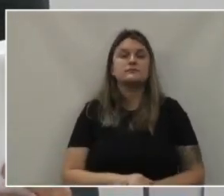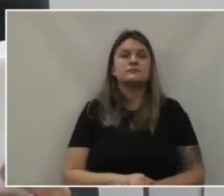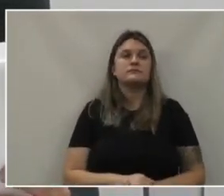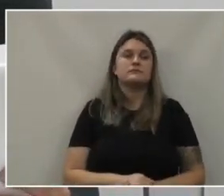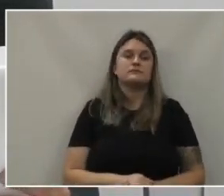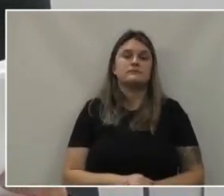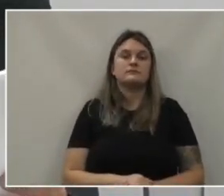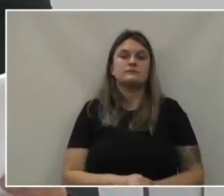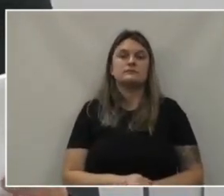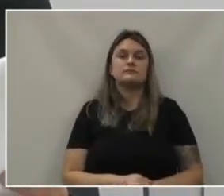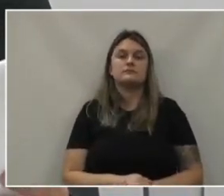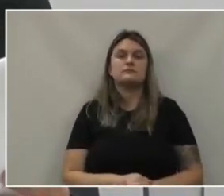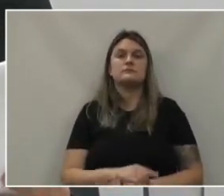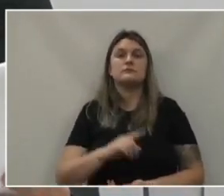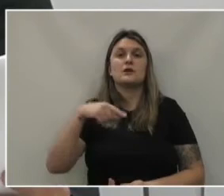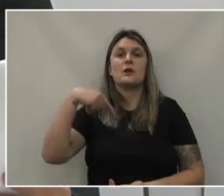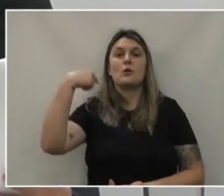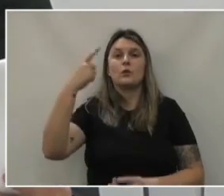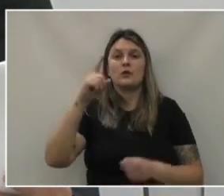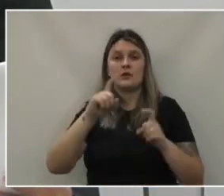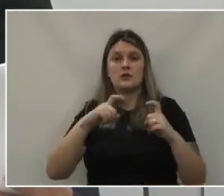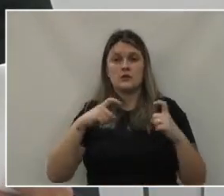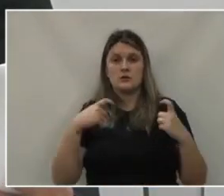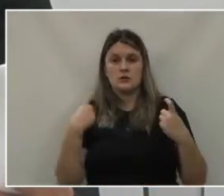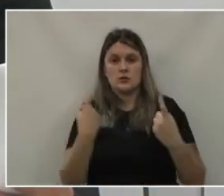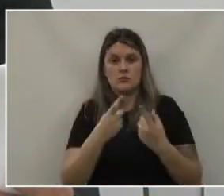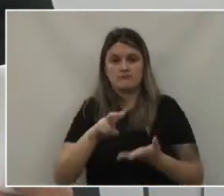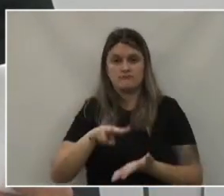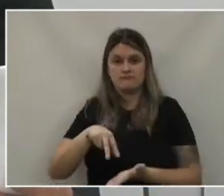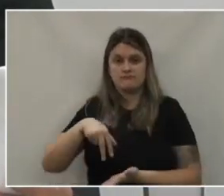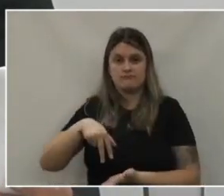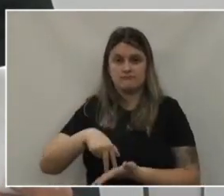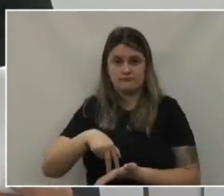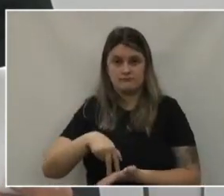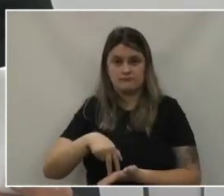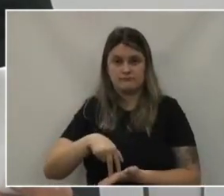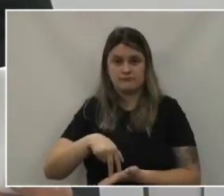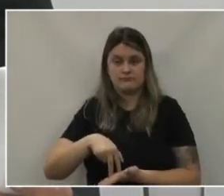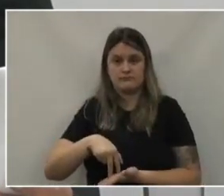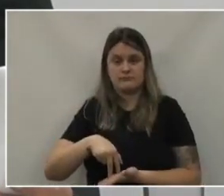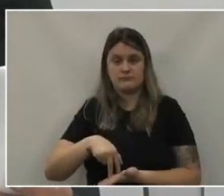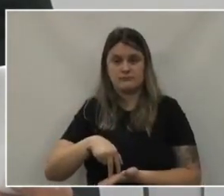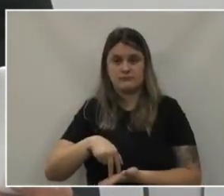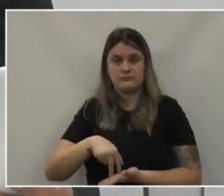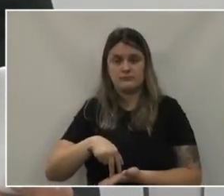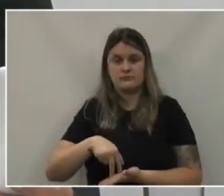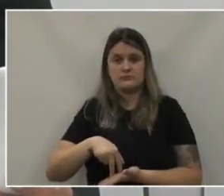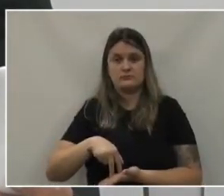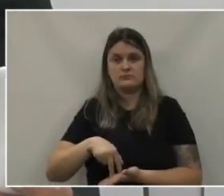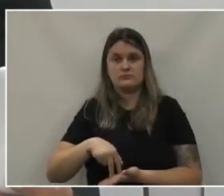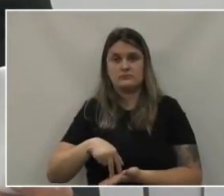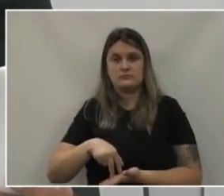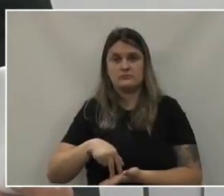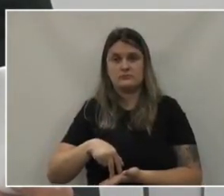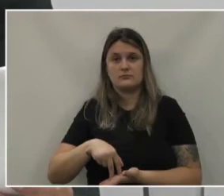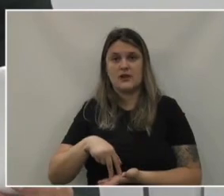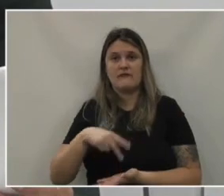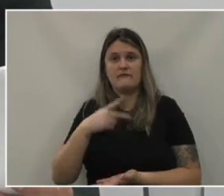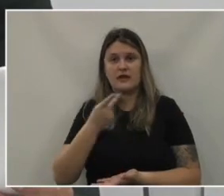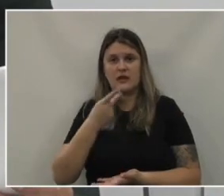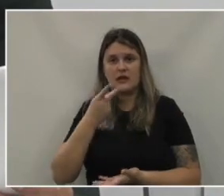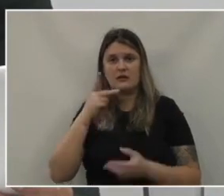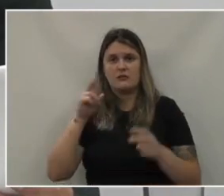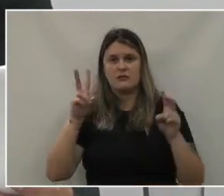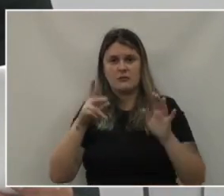Falar que na próxima sessão nós teremos aqui na tribuna vai ser usada para realmente falar sobre